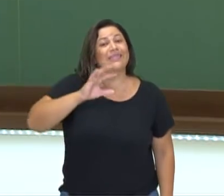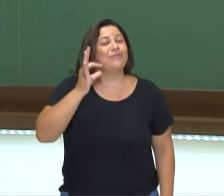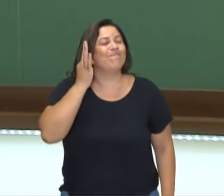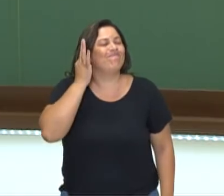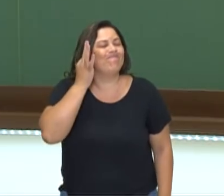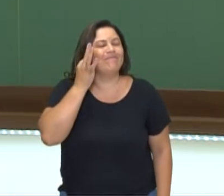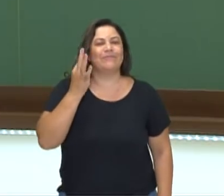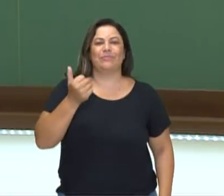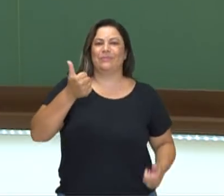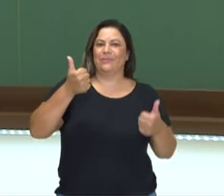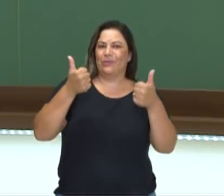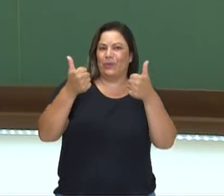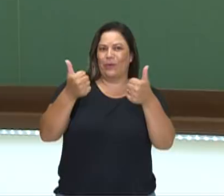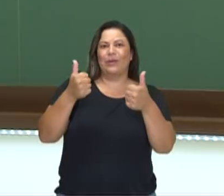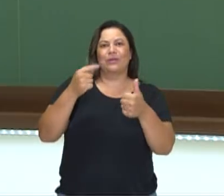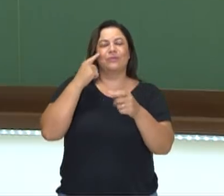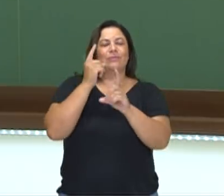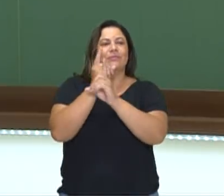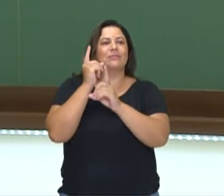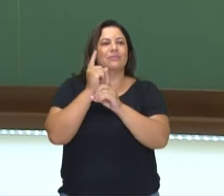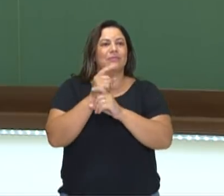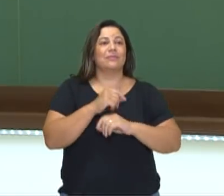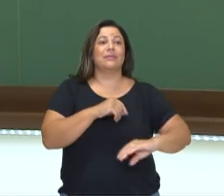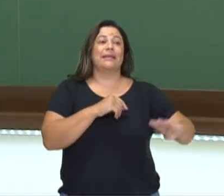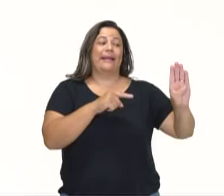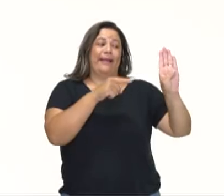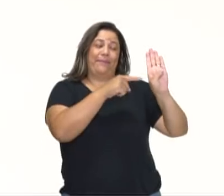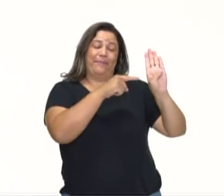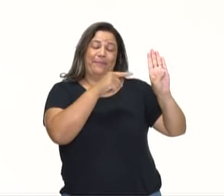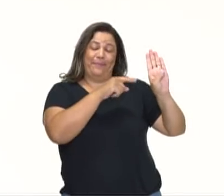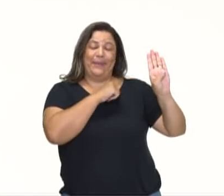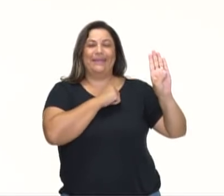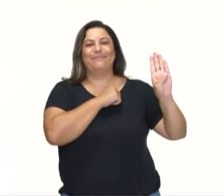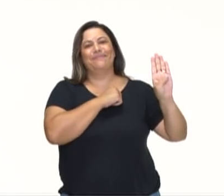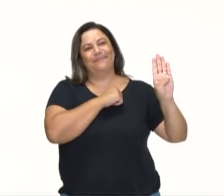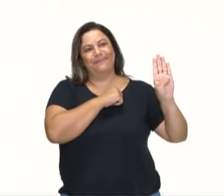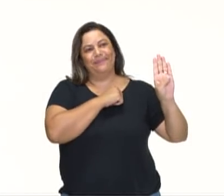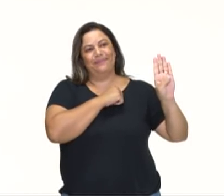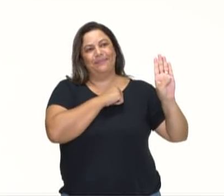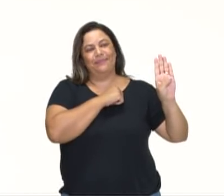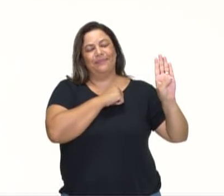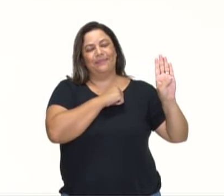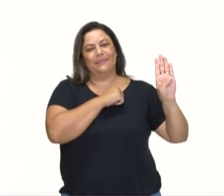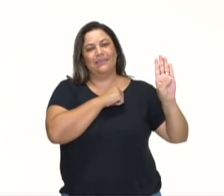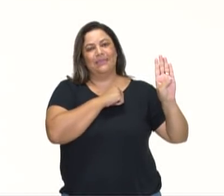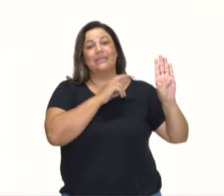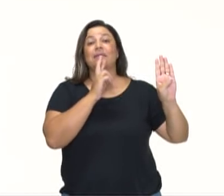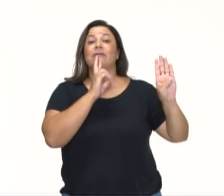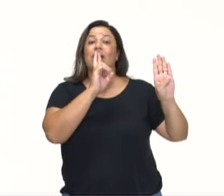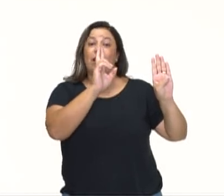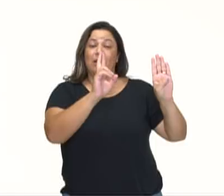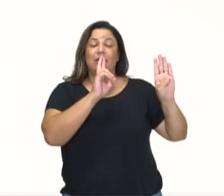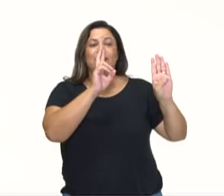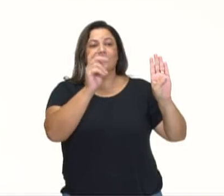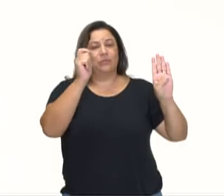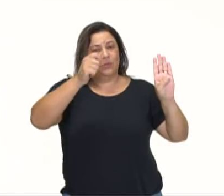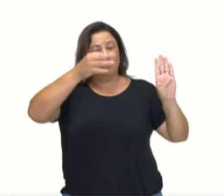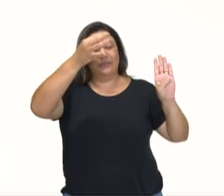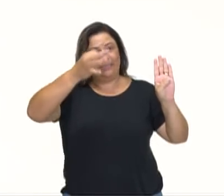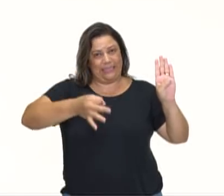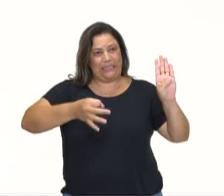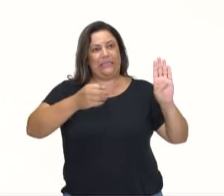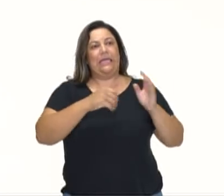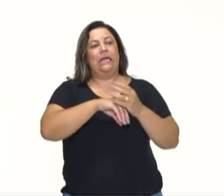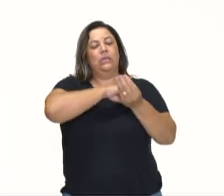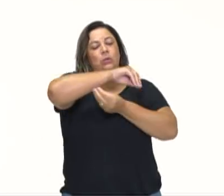ótimos. Vamos descobrir a resposta correta? Da letra B. Então, a congada une elementos